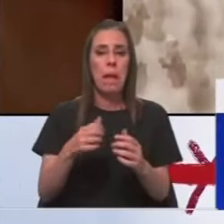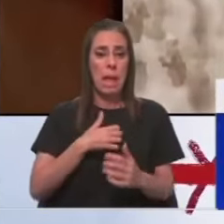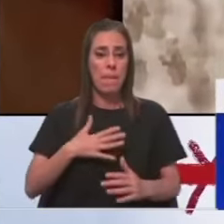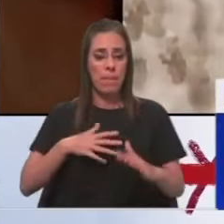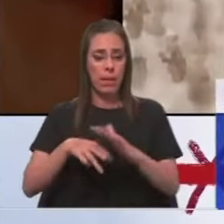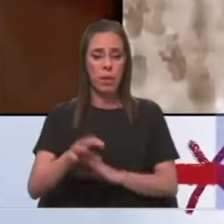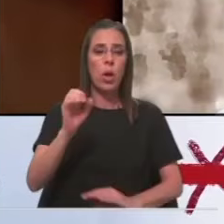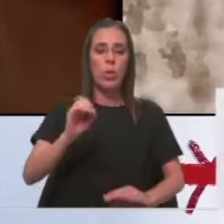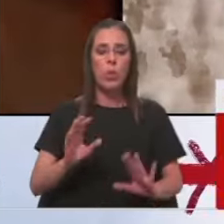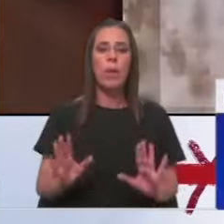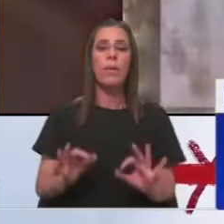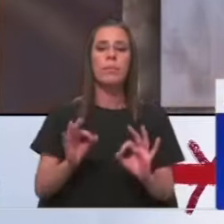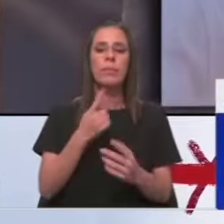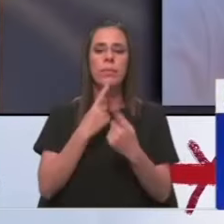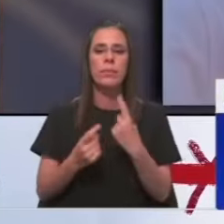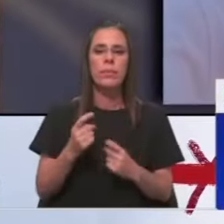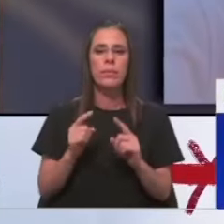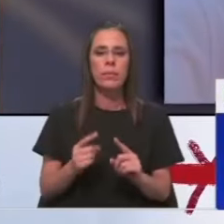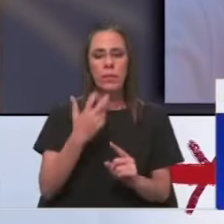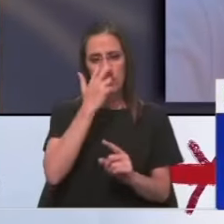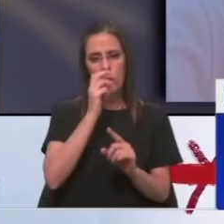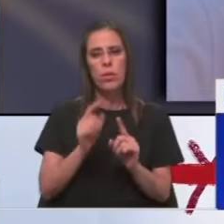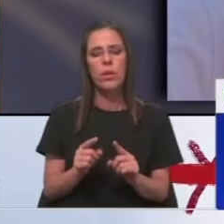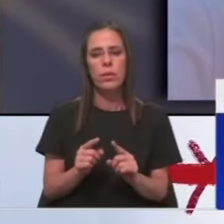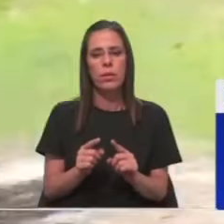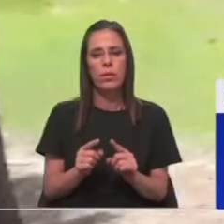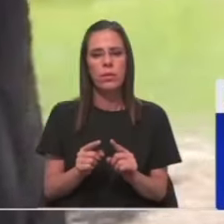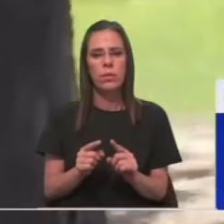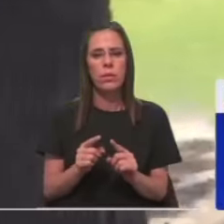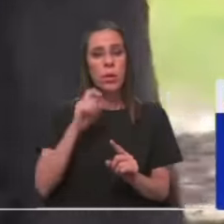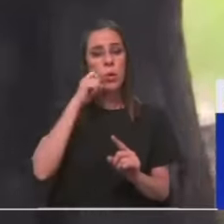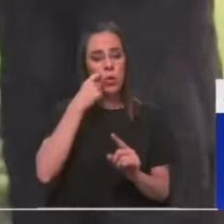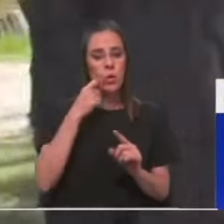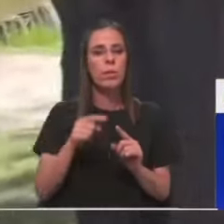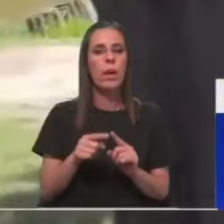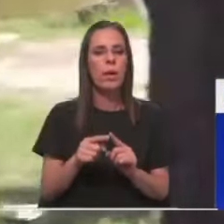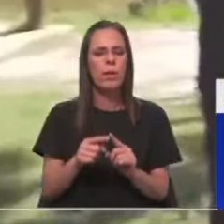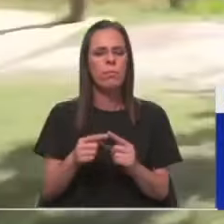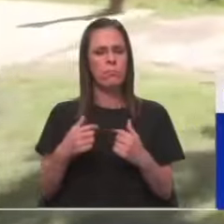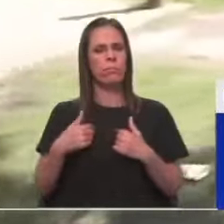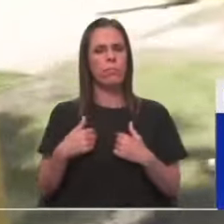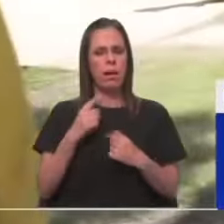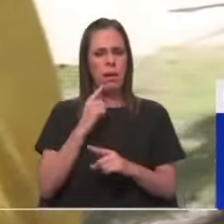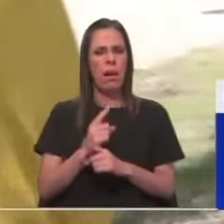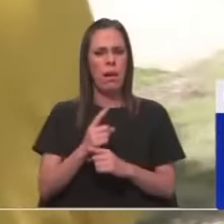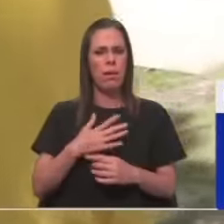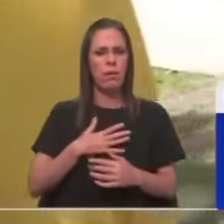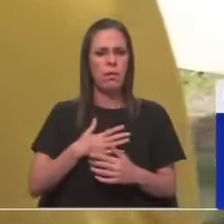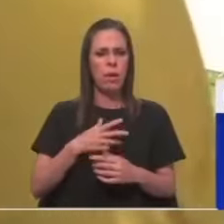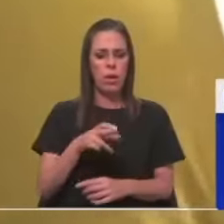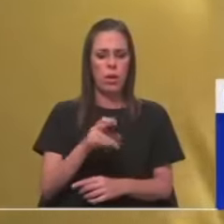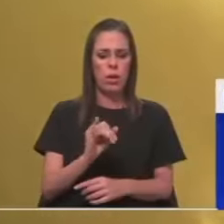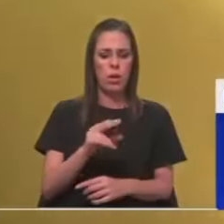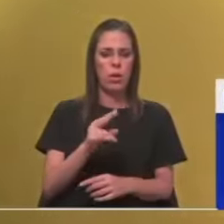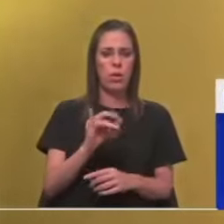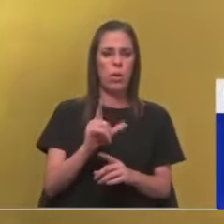empresa certo é que as perguntas curiosas de do suspeito deixaram e ainda deixam Rui